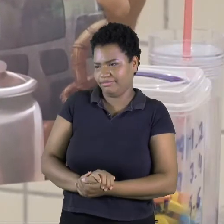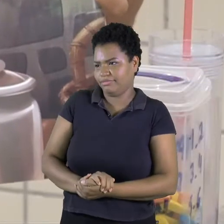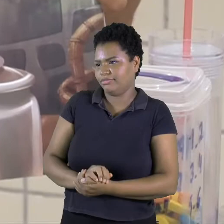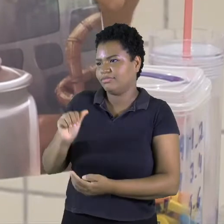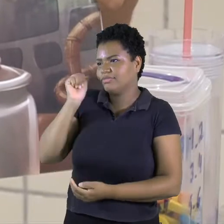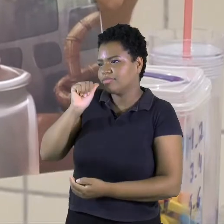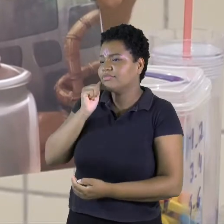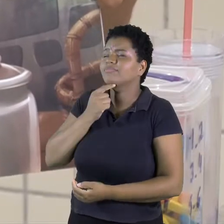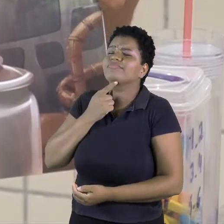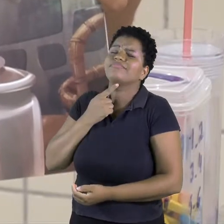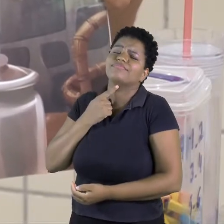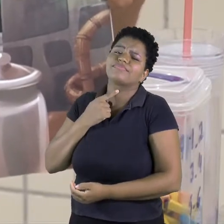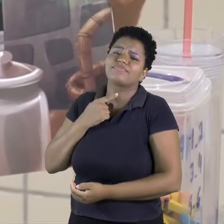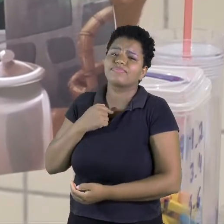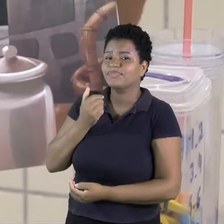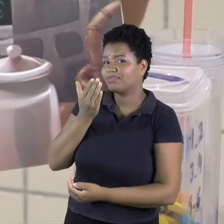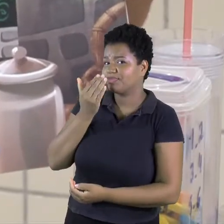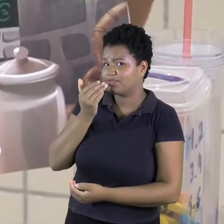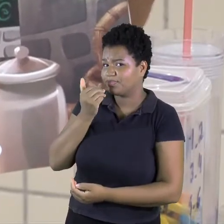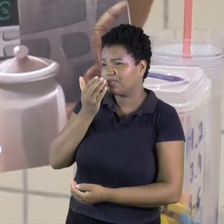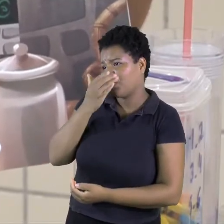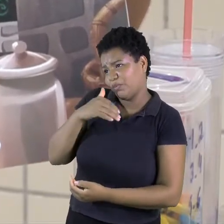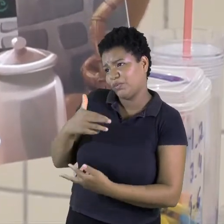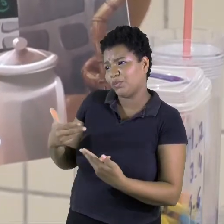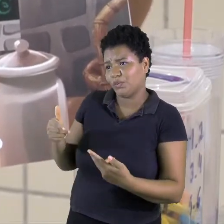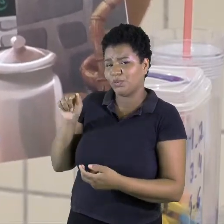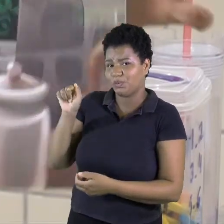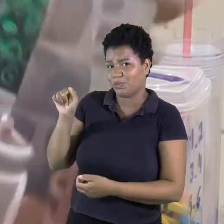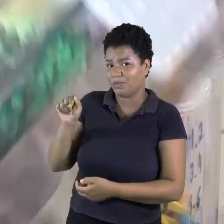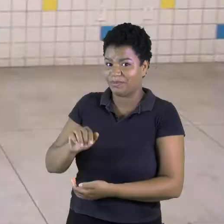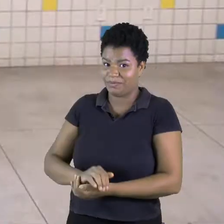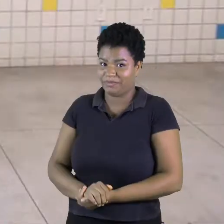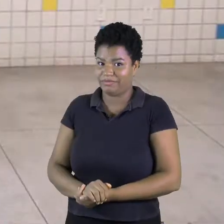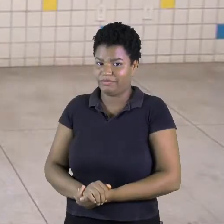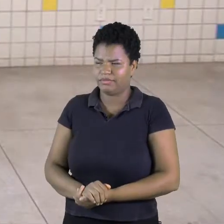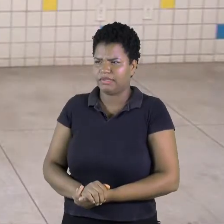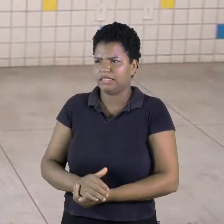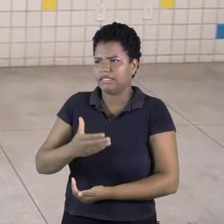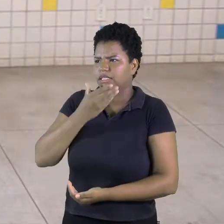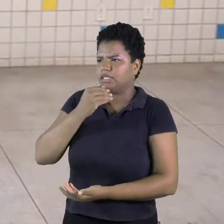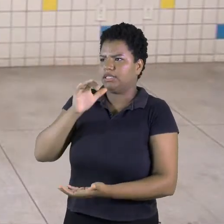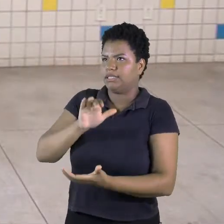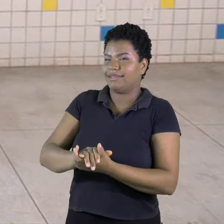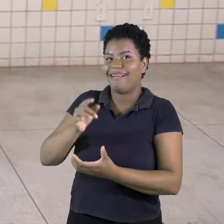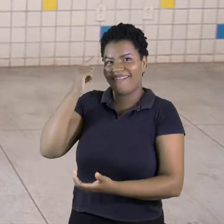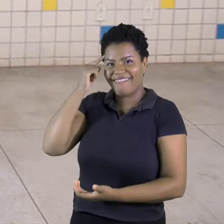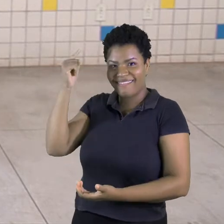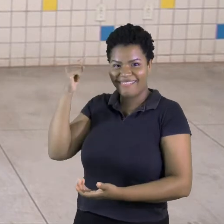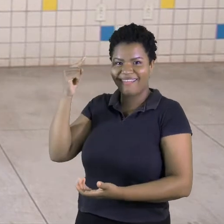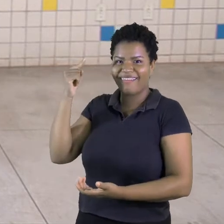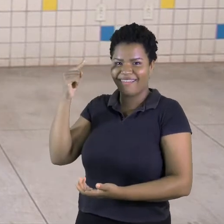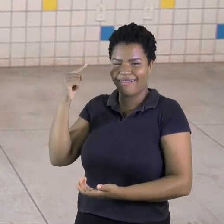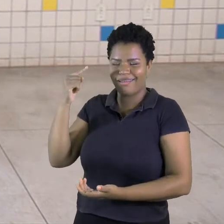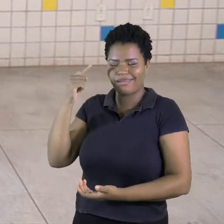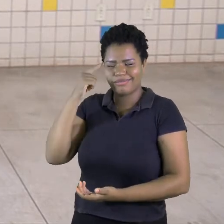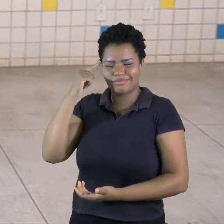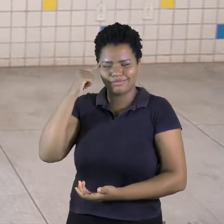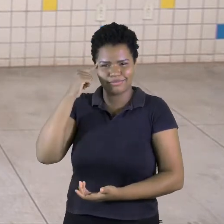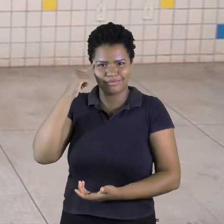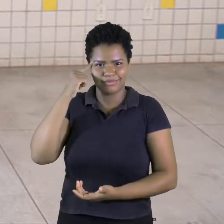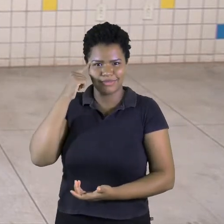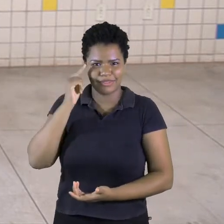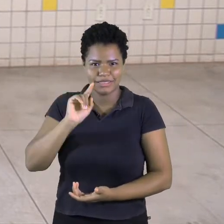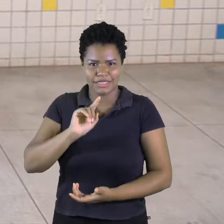teve desejo de comer um daquele fruto. E aí o marido teve uma ideia. Ele pensou, quando